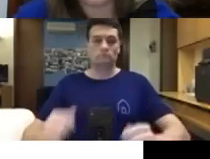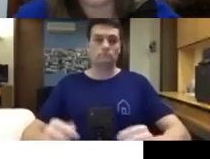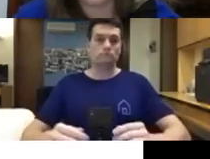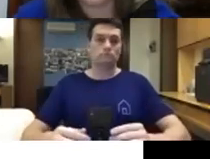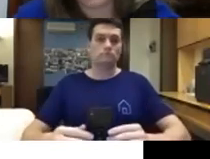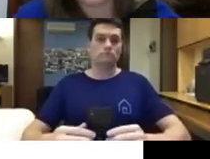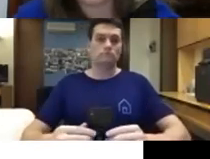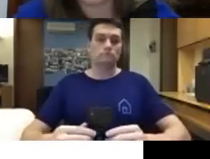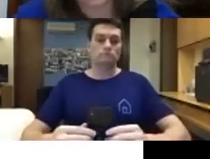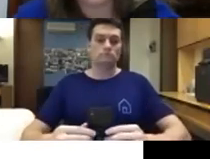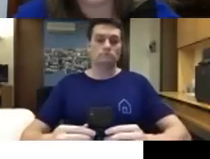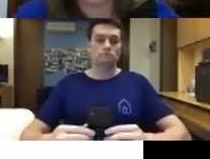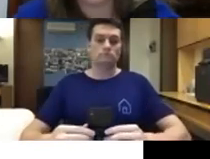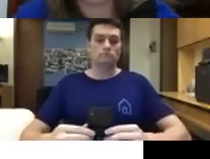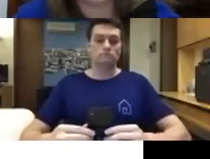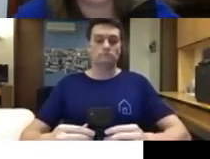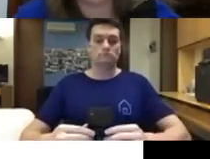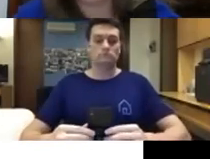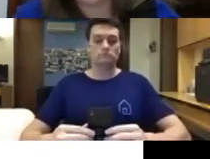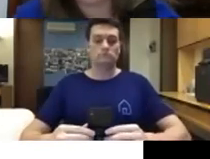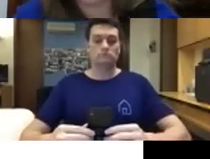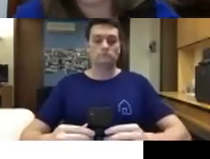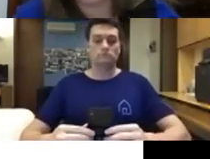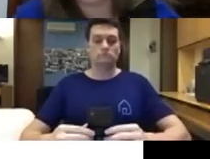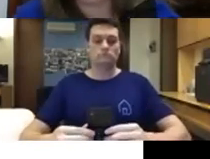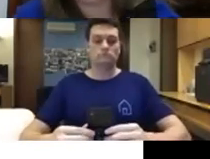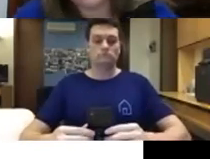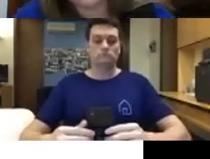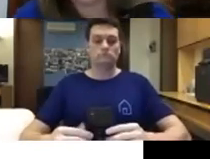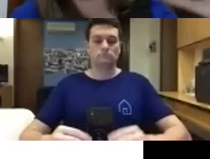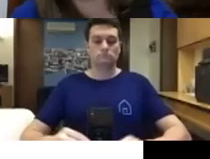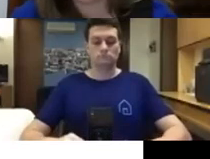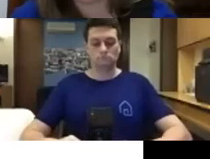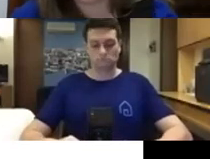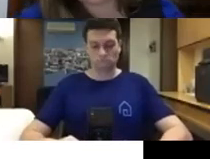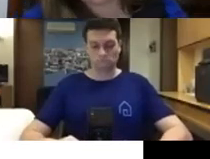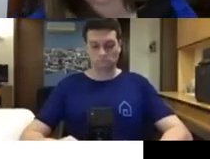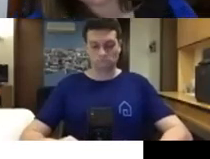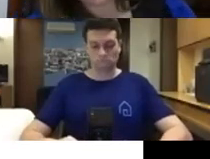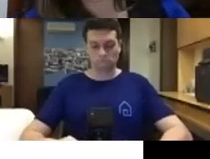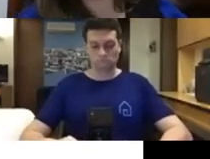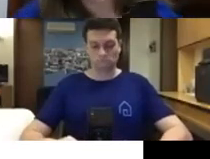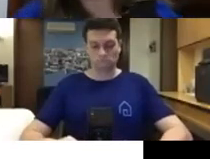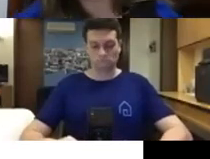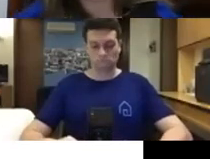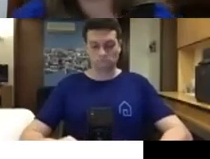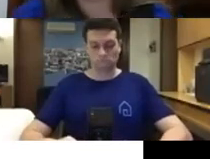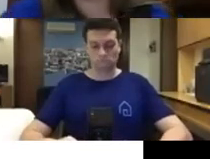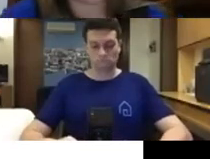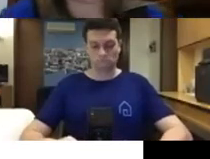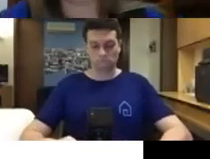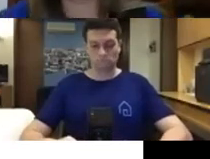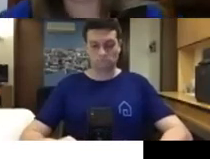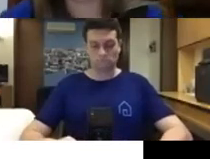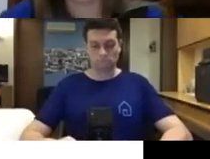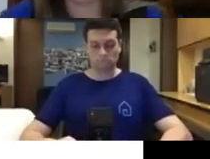a formação de hidróxido de cálcio, a gente evita aquele problema, por exemplo, da reidratação do hidróxido de cálcio, que vai